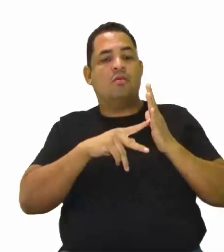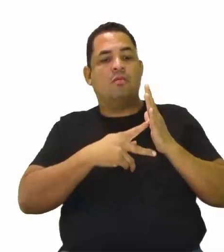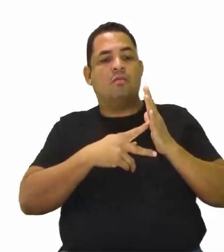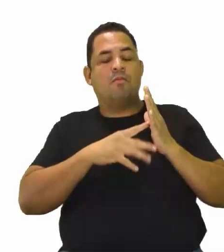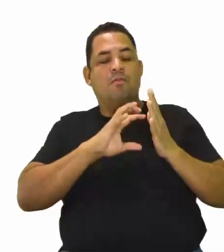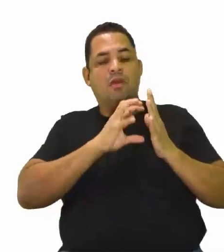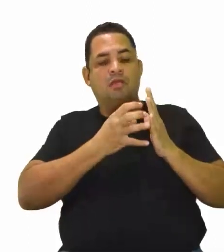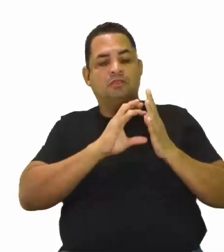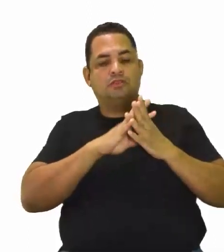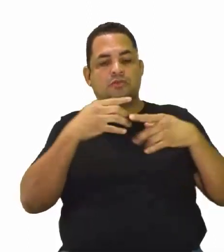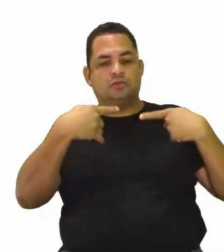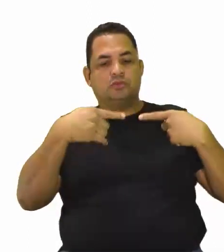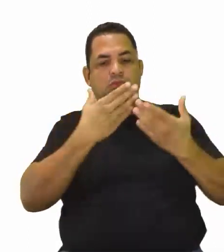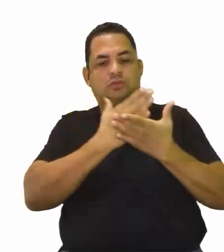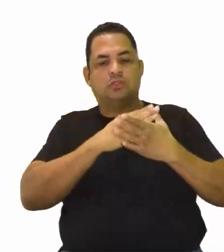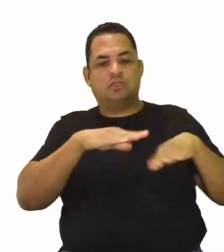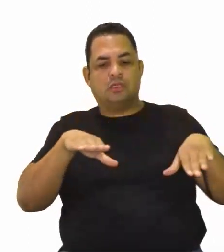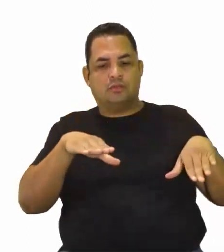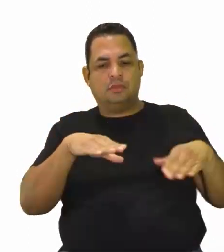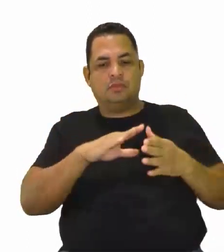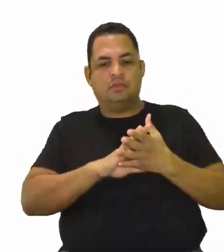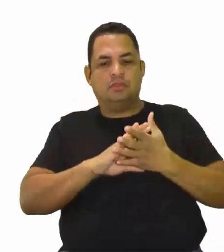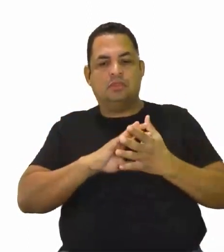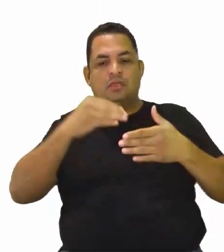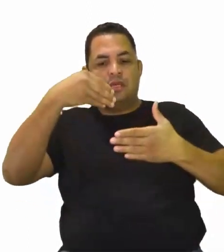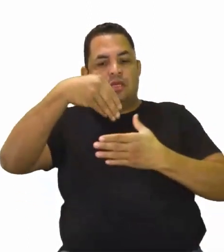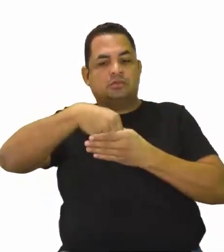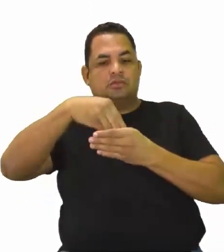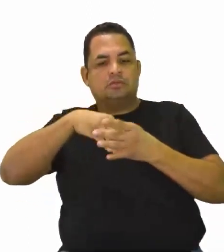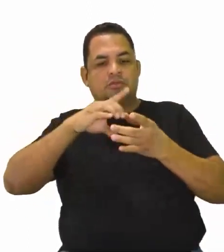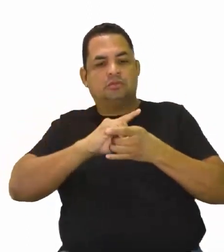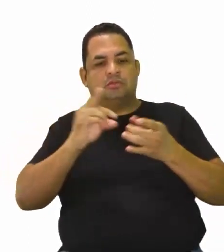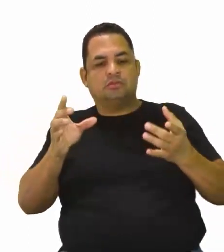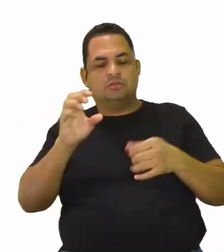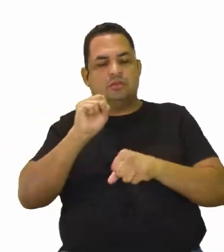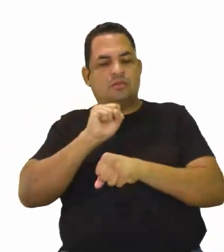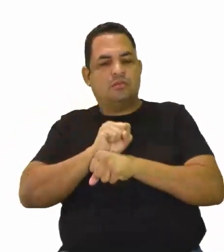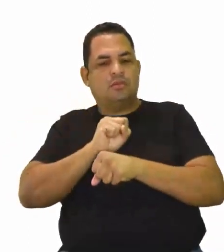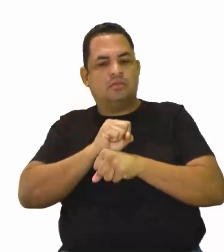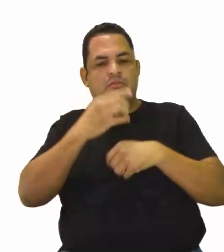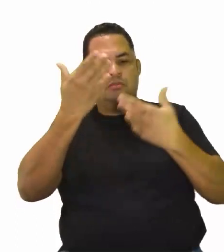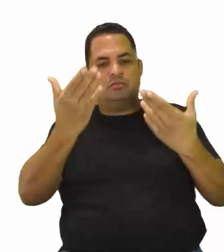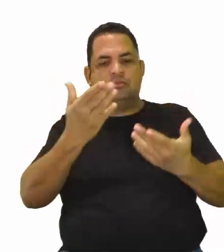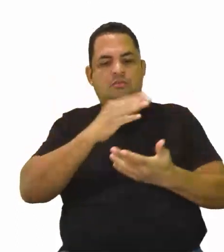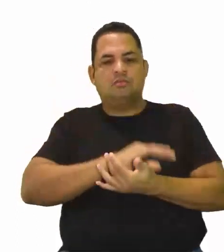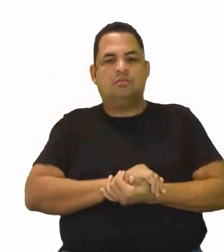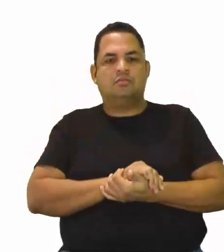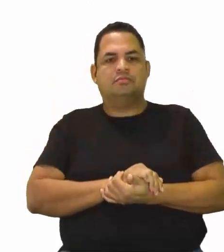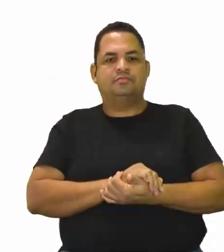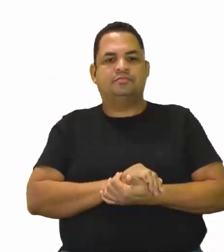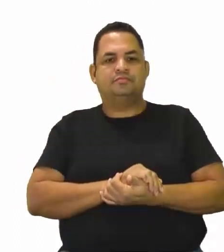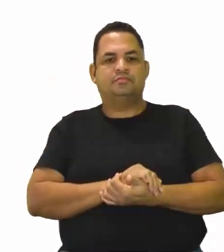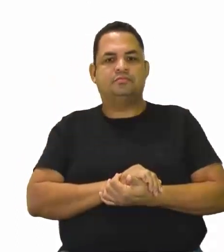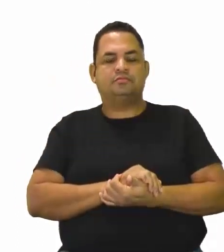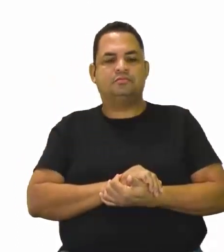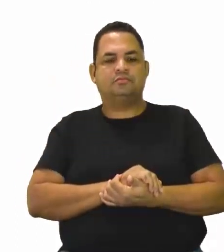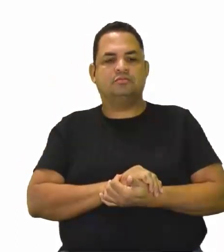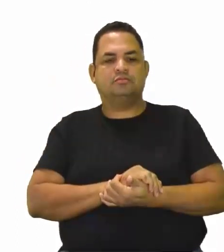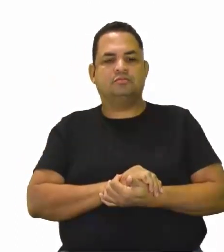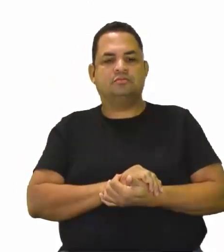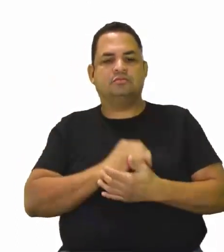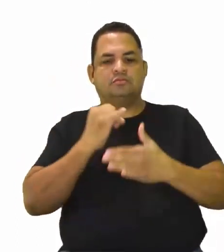as eleições democráticas suspensas. Então, aqui nós temos aí essa suspensão das eleições democráticas.